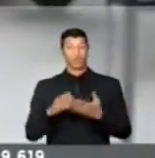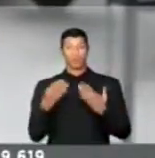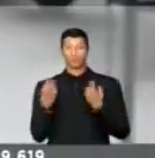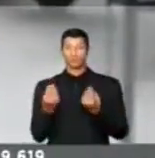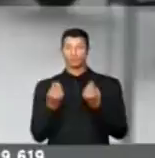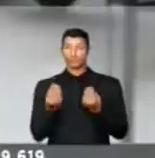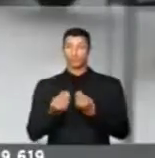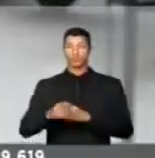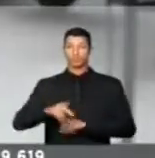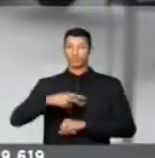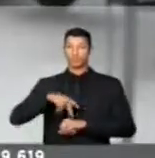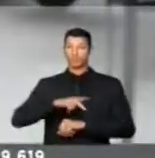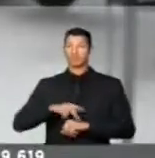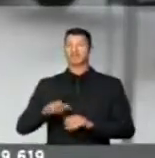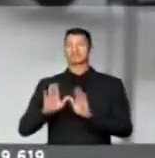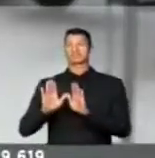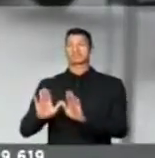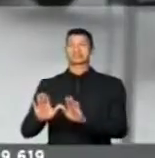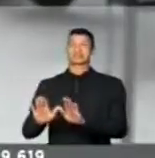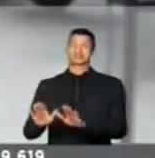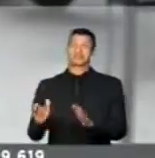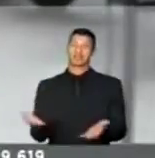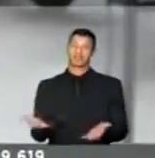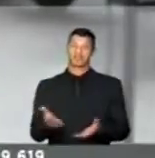Como o país está.